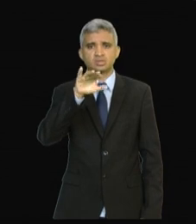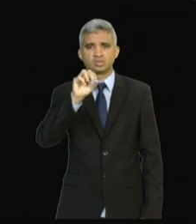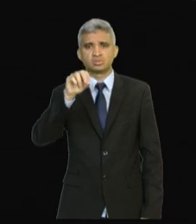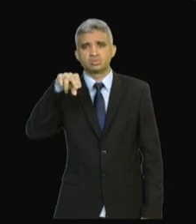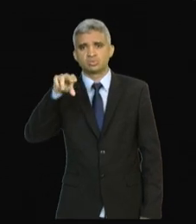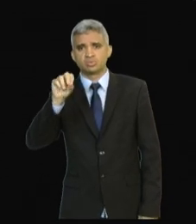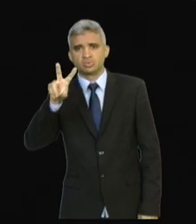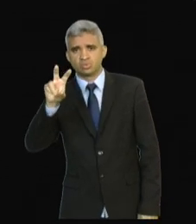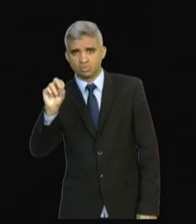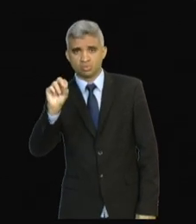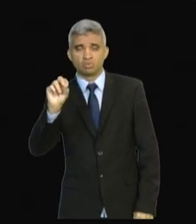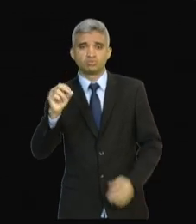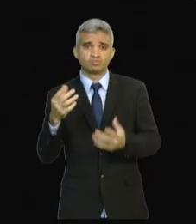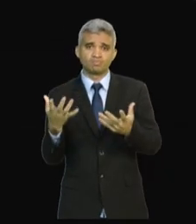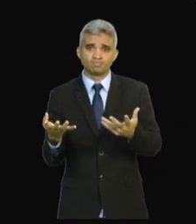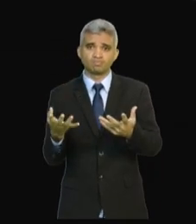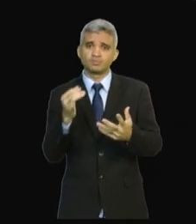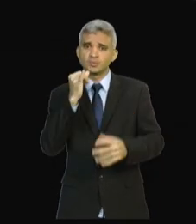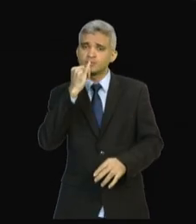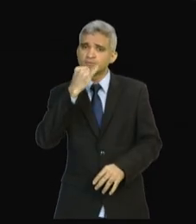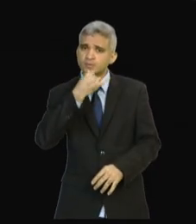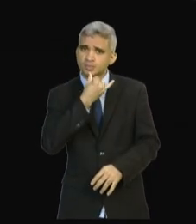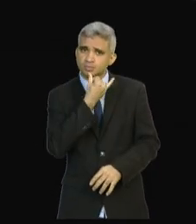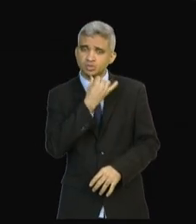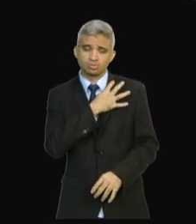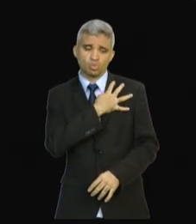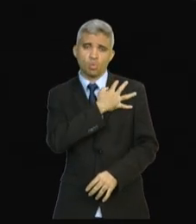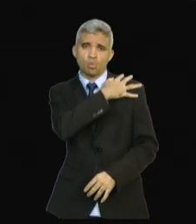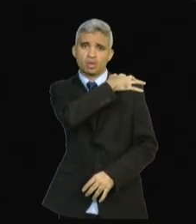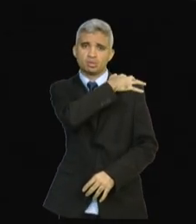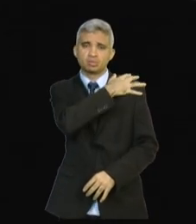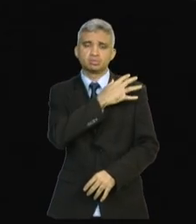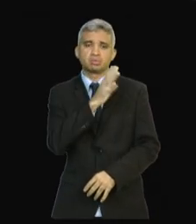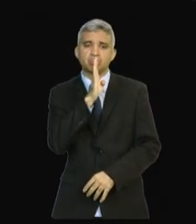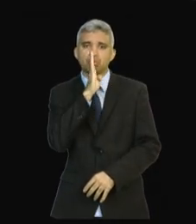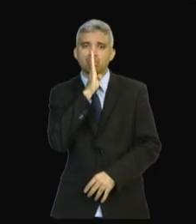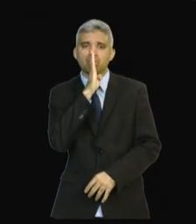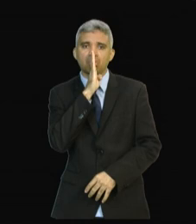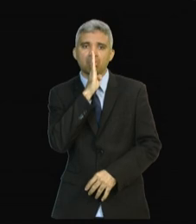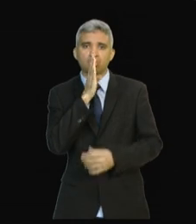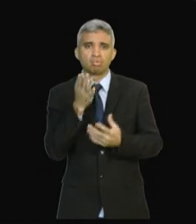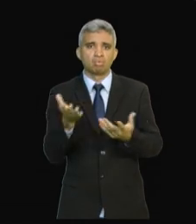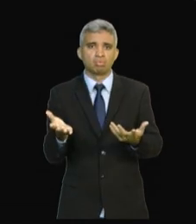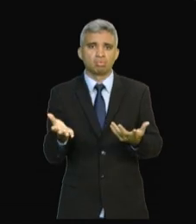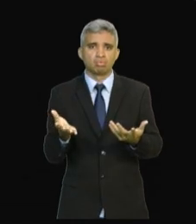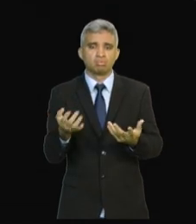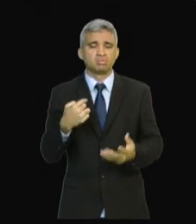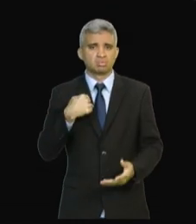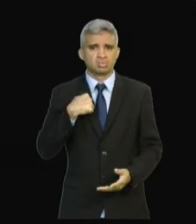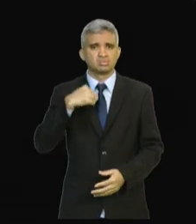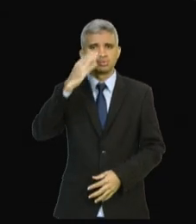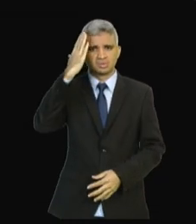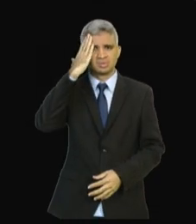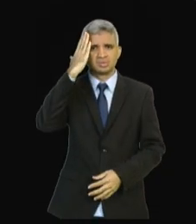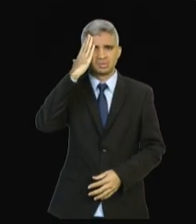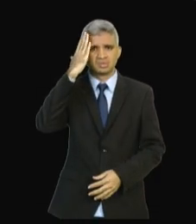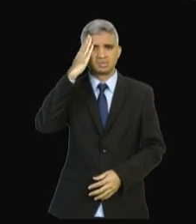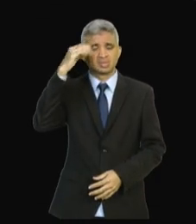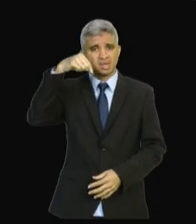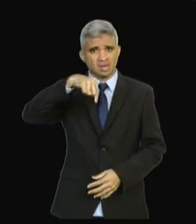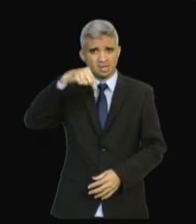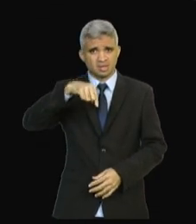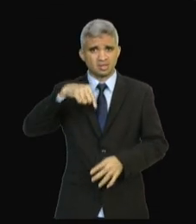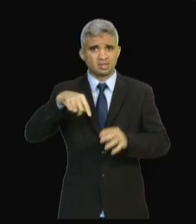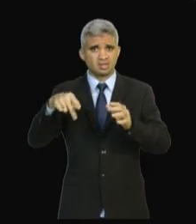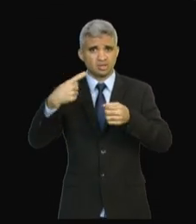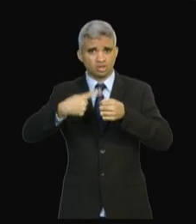presidente, infelizmente não se dá retorno nenhum. Mesmo sabendo que vários guerreiros aqui, locais, e a Polícia Civil